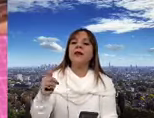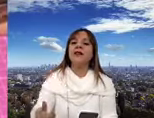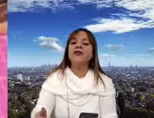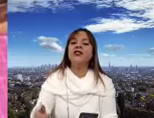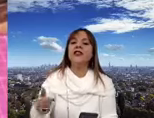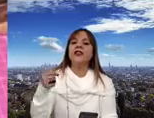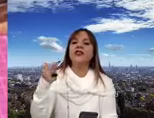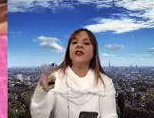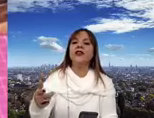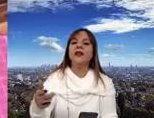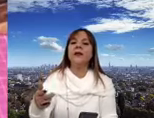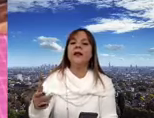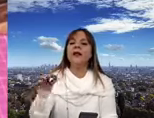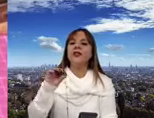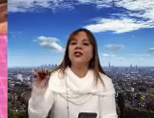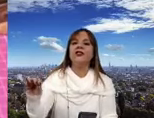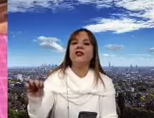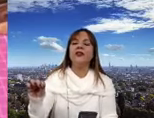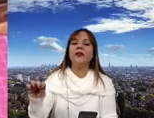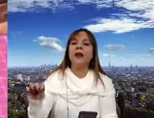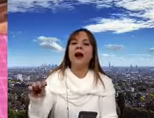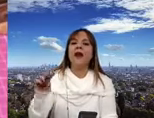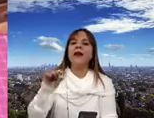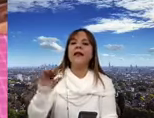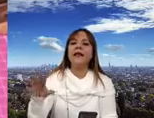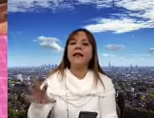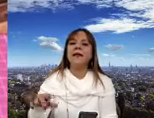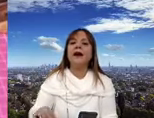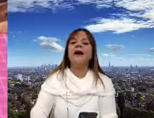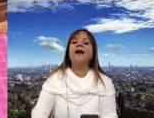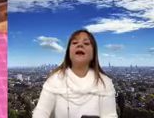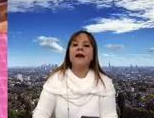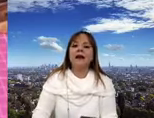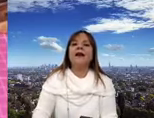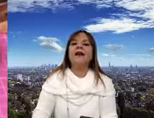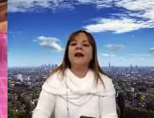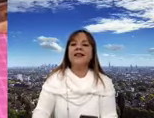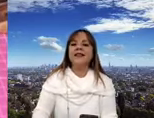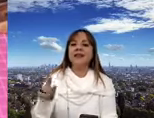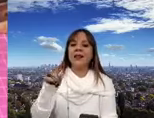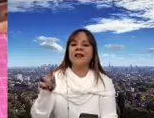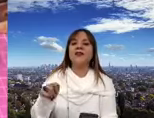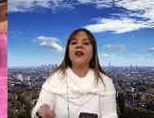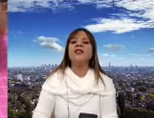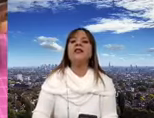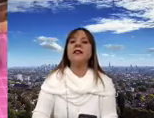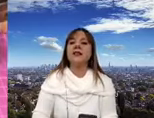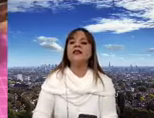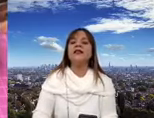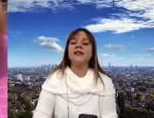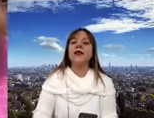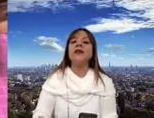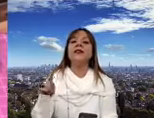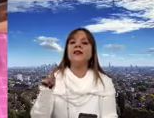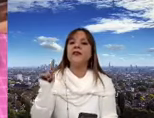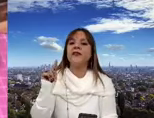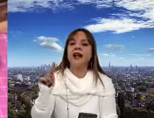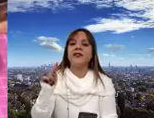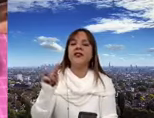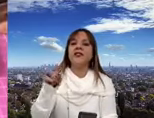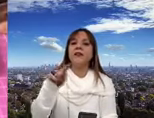jeans, tijolinho branco, tijolinho normal, grama. Vime, sim. Vocês entrarem no site Vime. da Santa Fé, vocês veem coleção Efeitos,